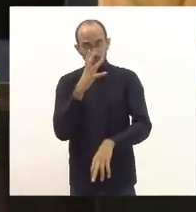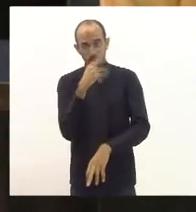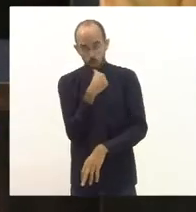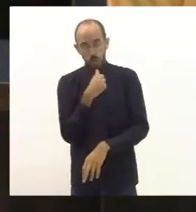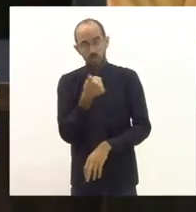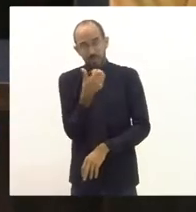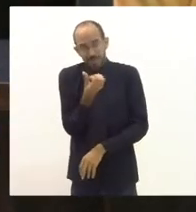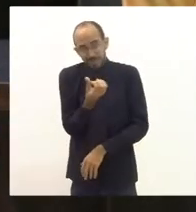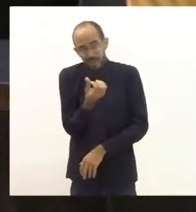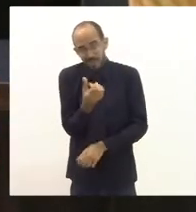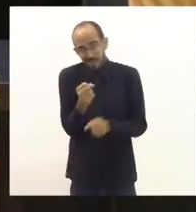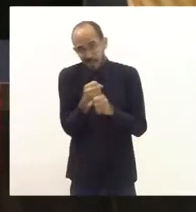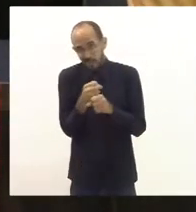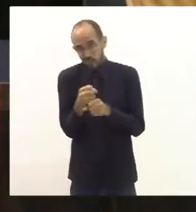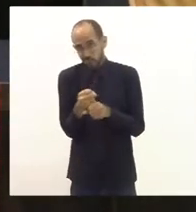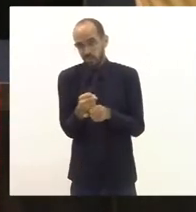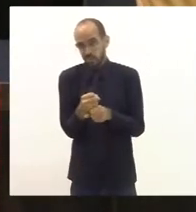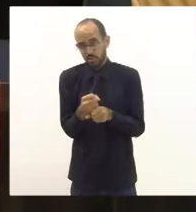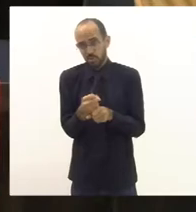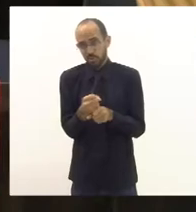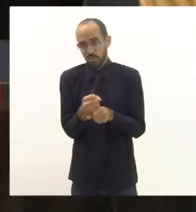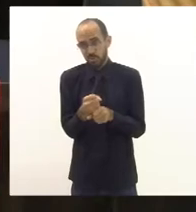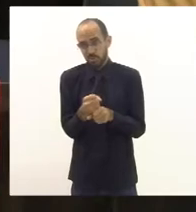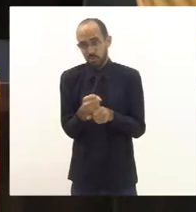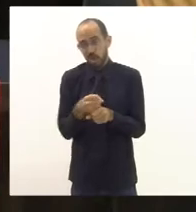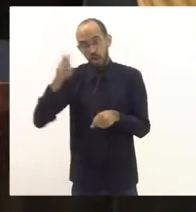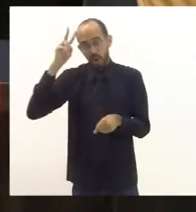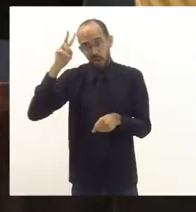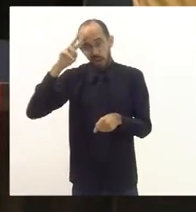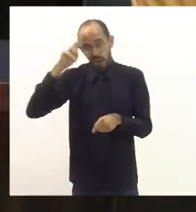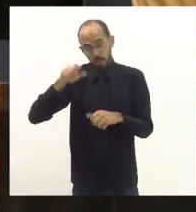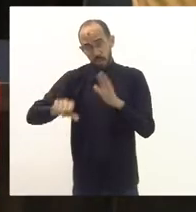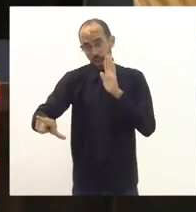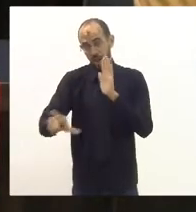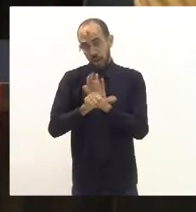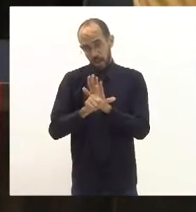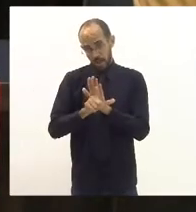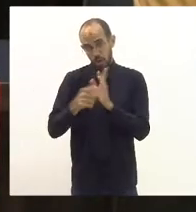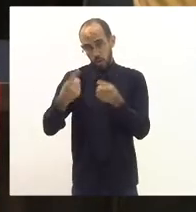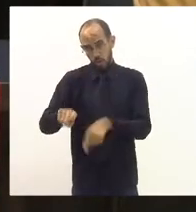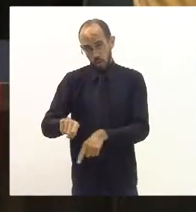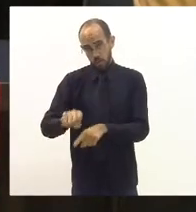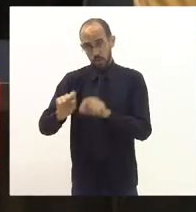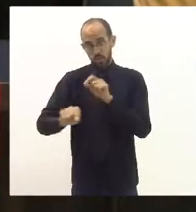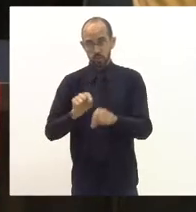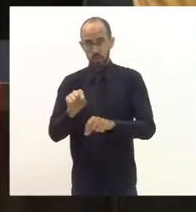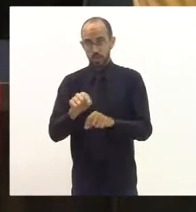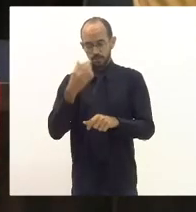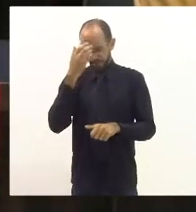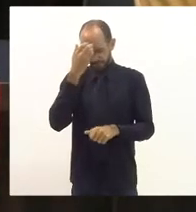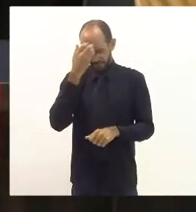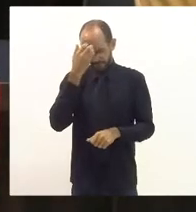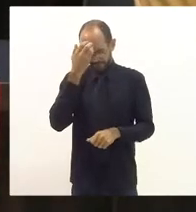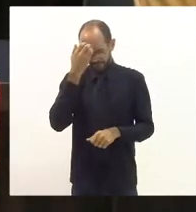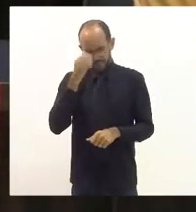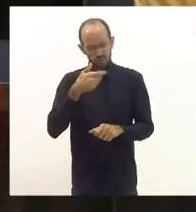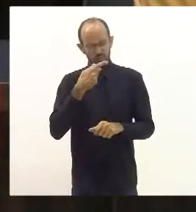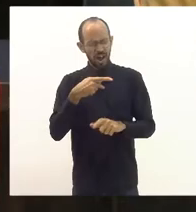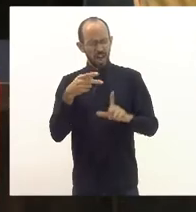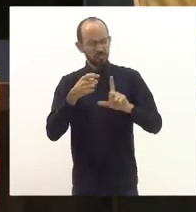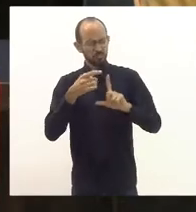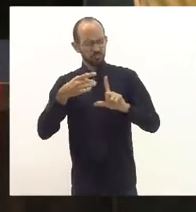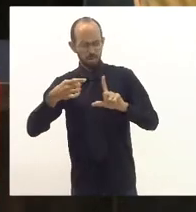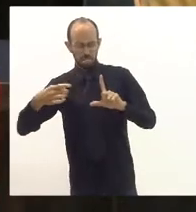cumprida. Eu me lembro da lei de combate, na época, a gente não dizia